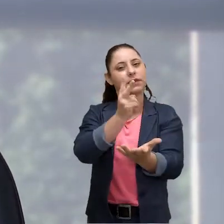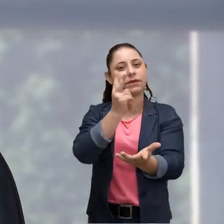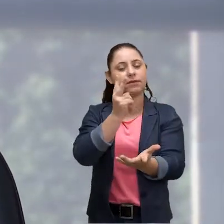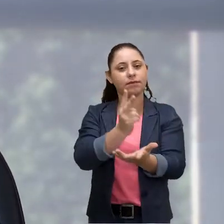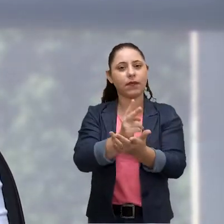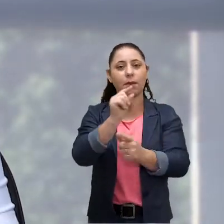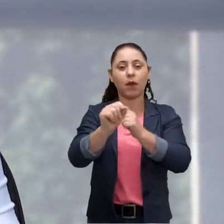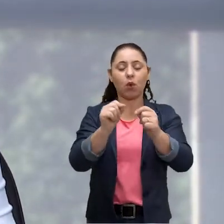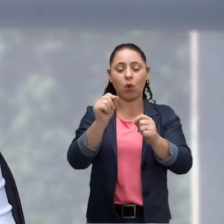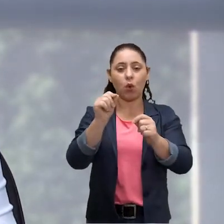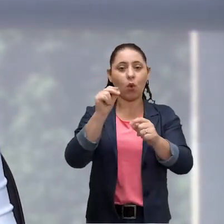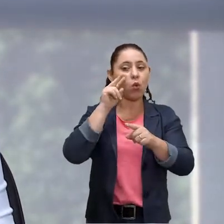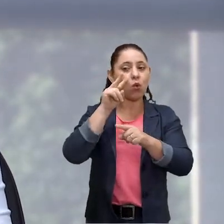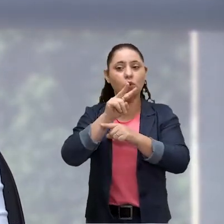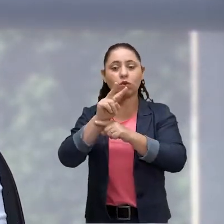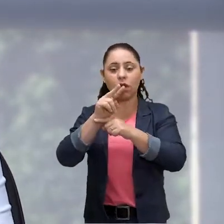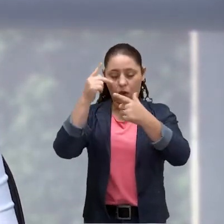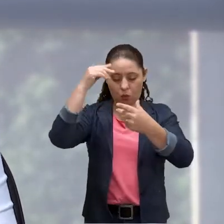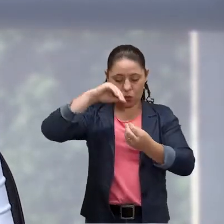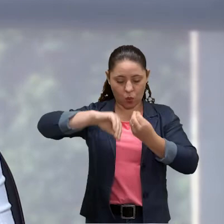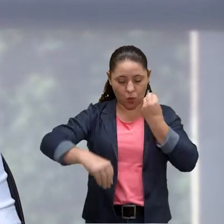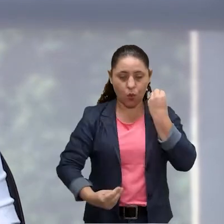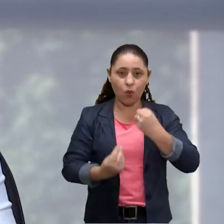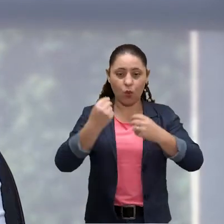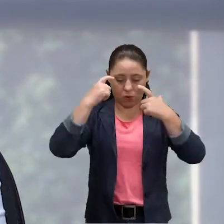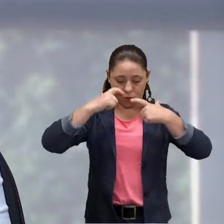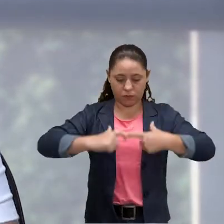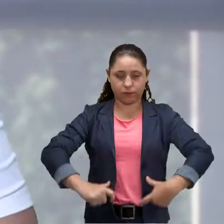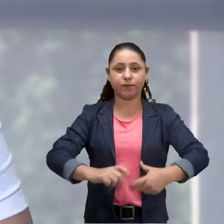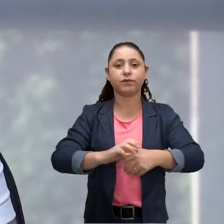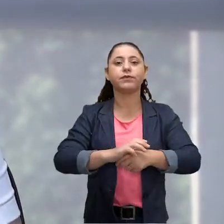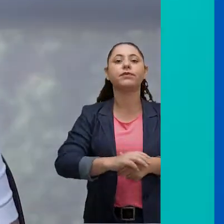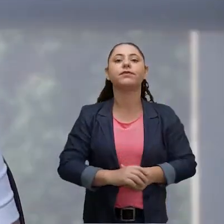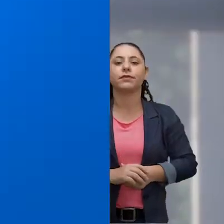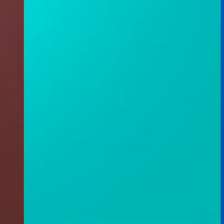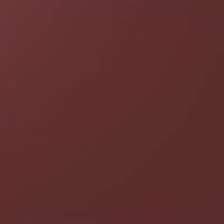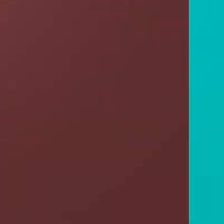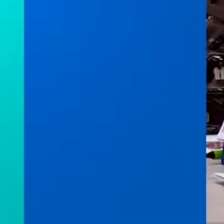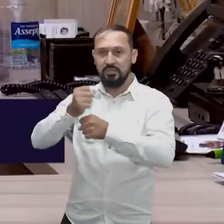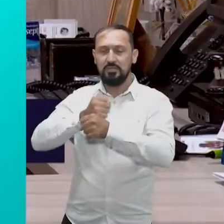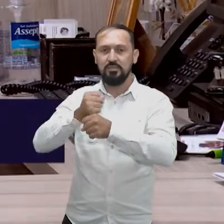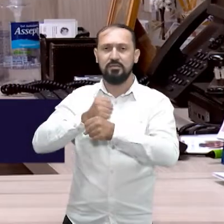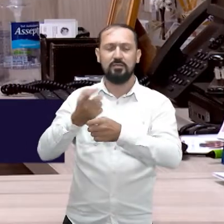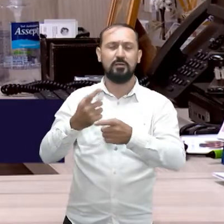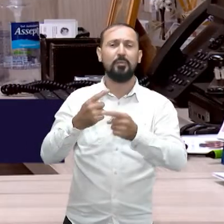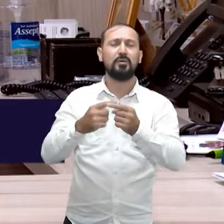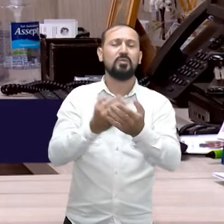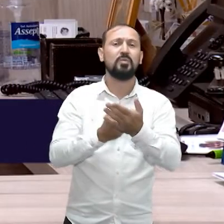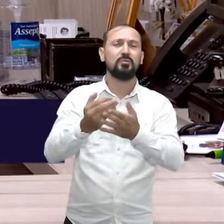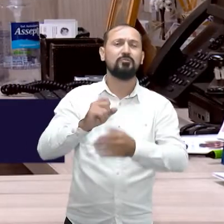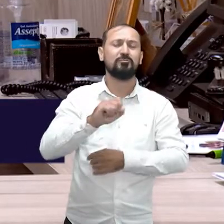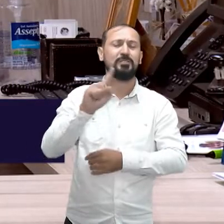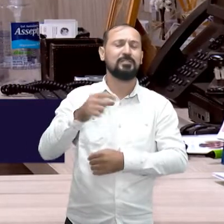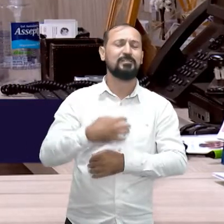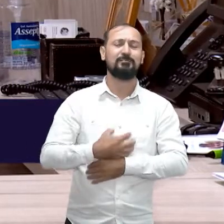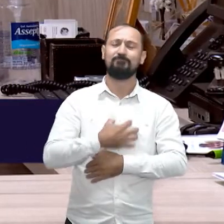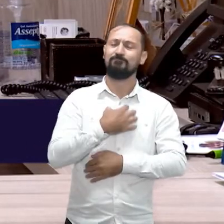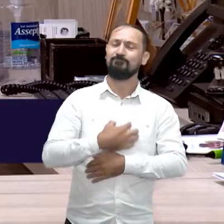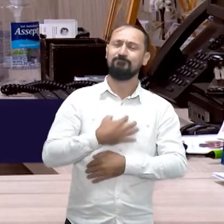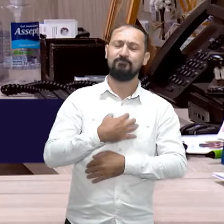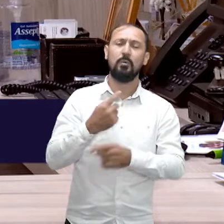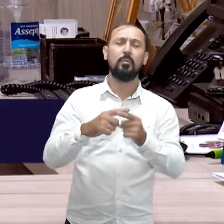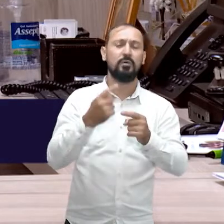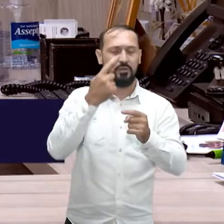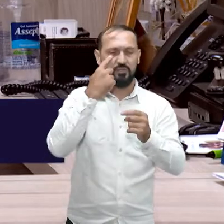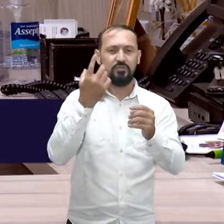médico constantemente para monitorar o pleno funcionamento do corpo. Há 10 anos nós começamos com uma indignação